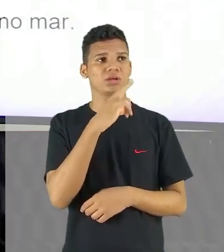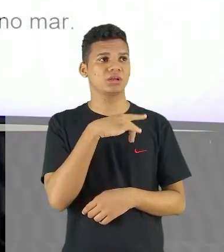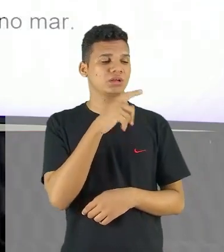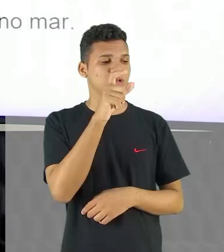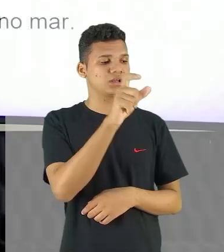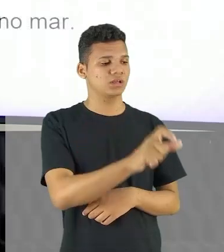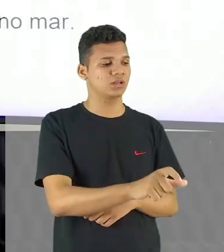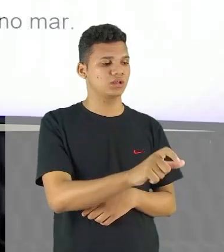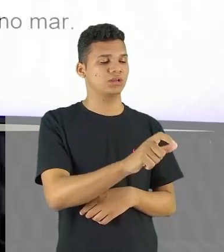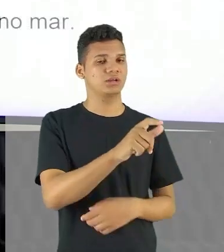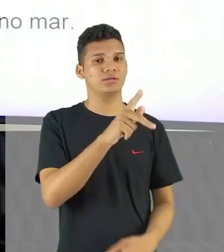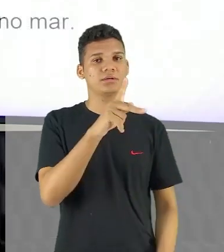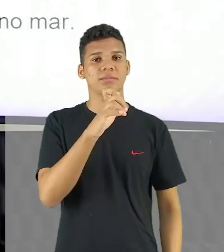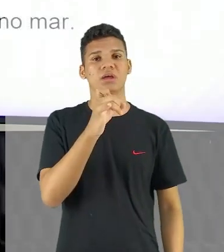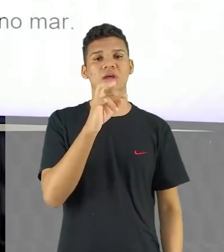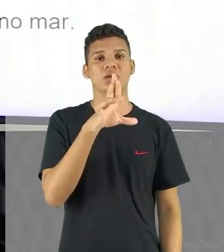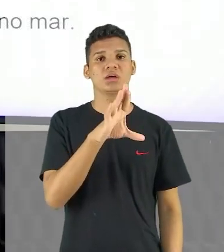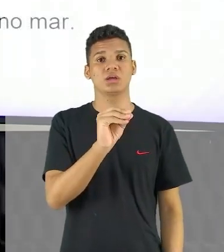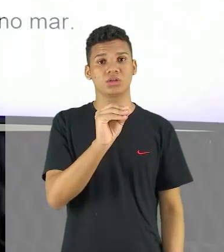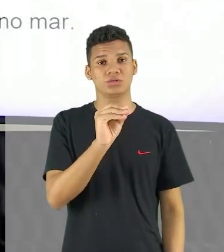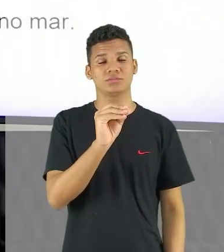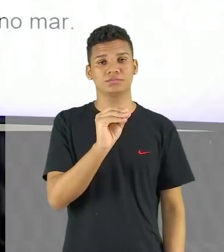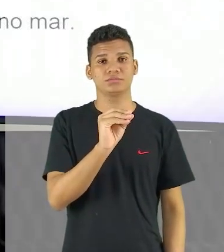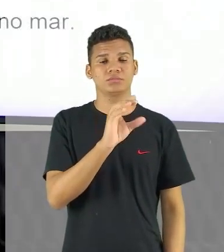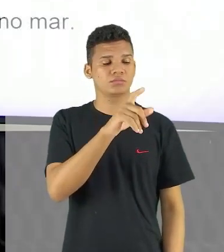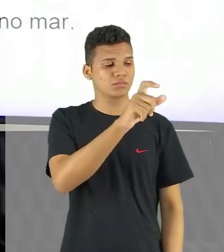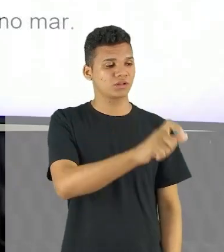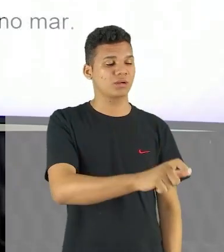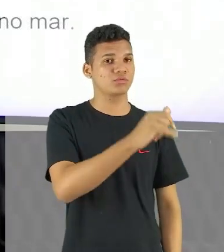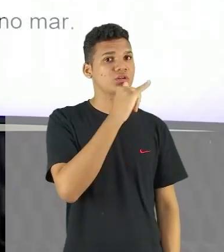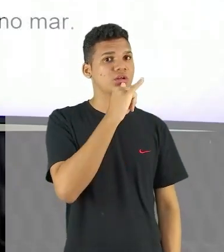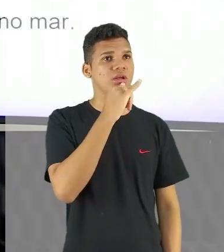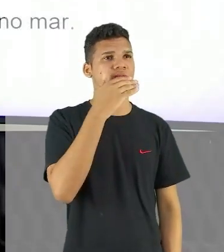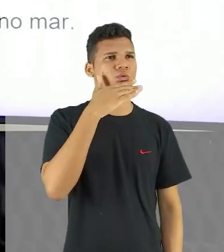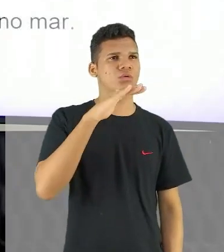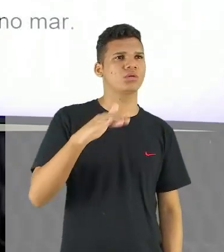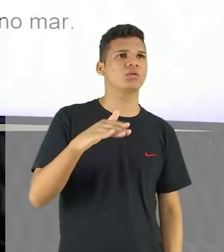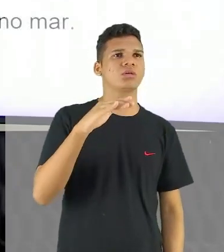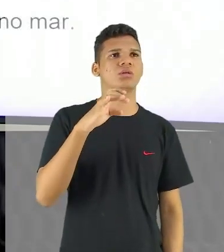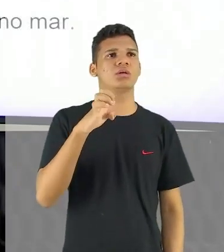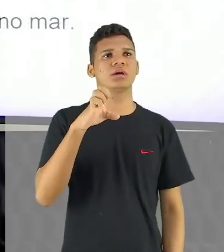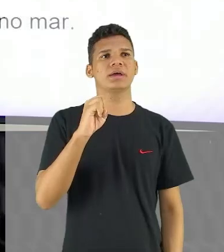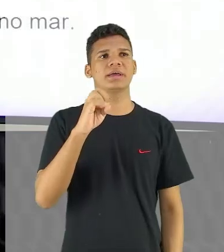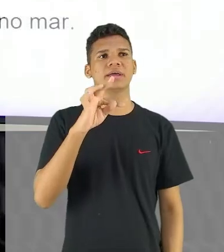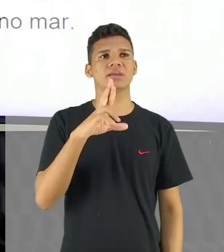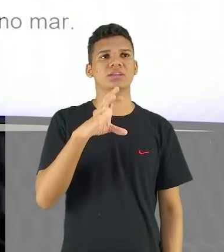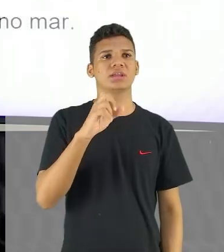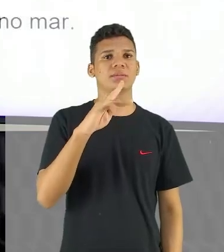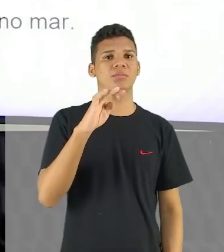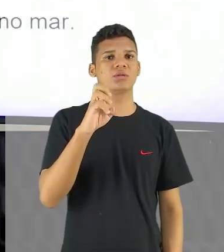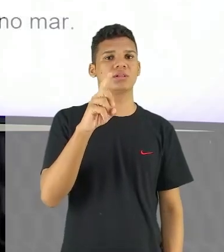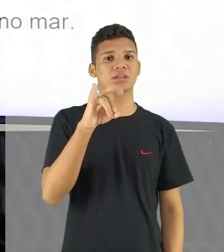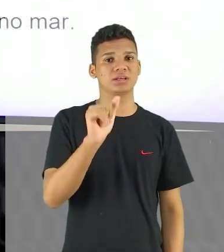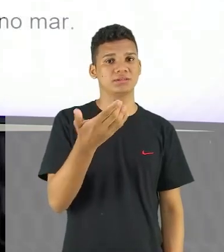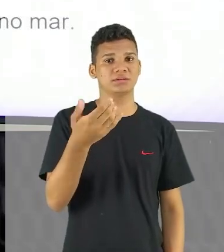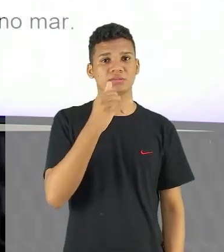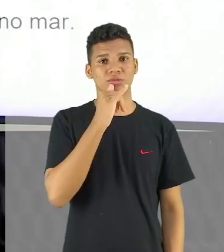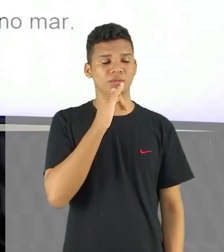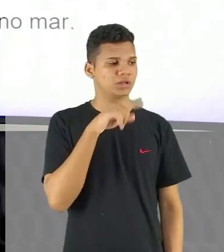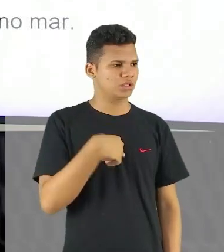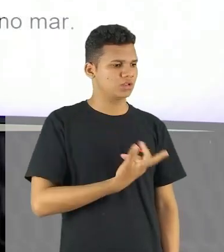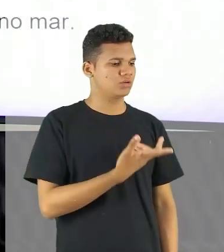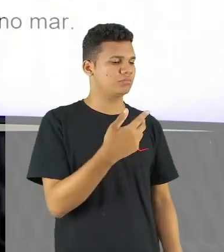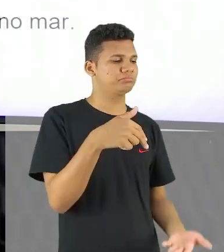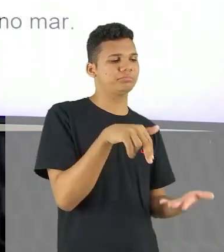peraltice, situação assim onde a criança, o adolescente faz coisas que você acaba se